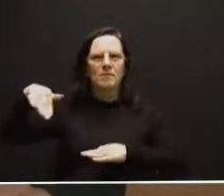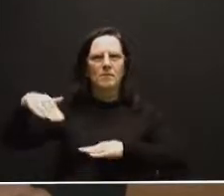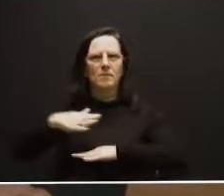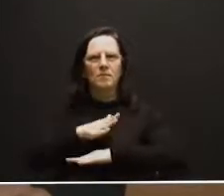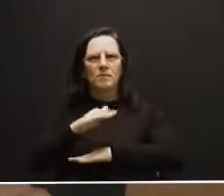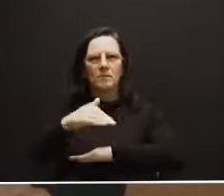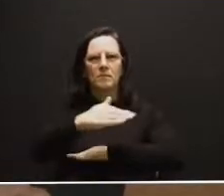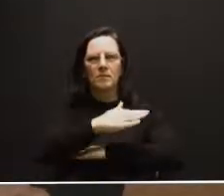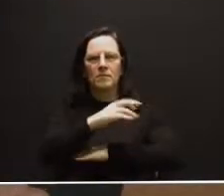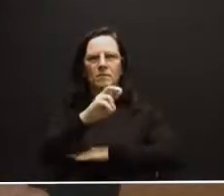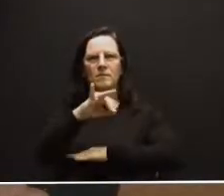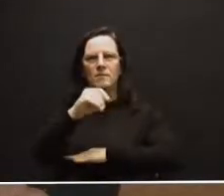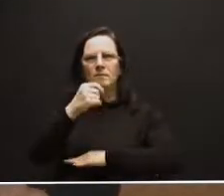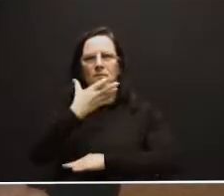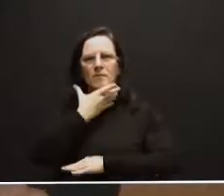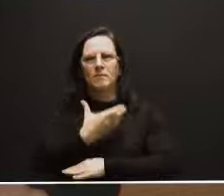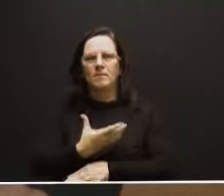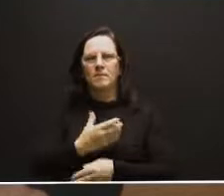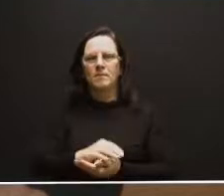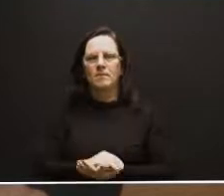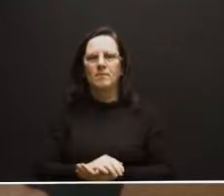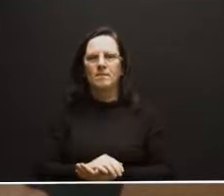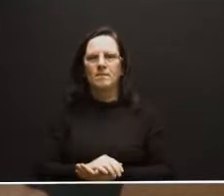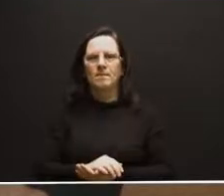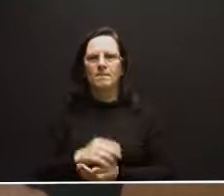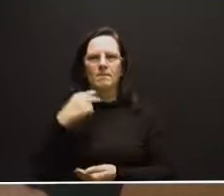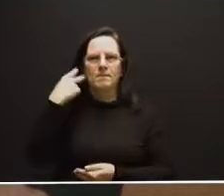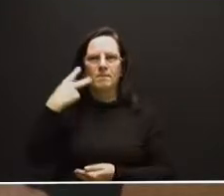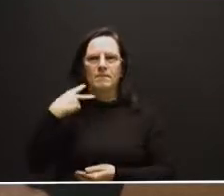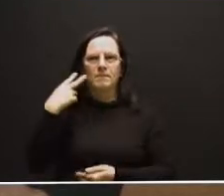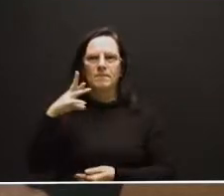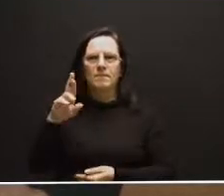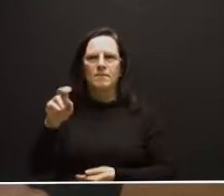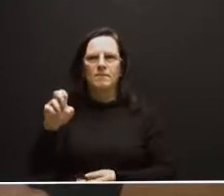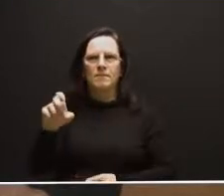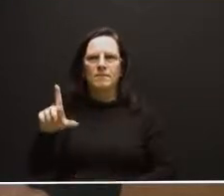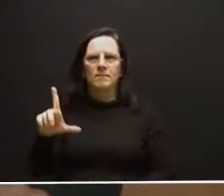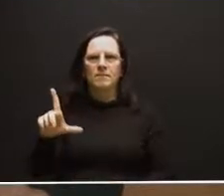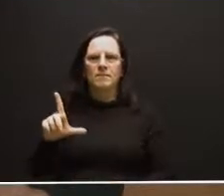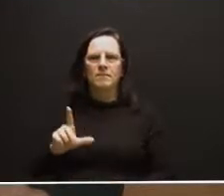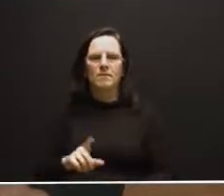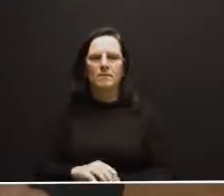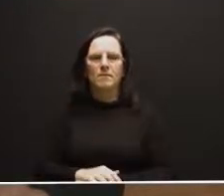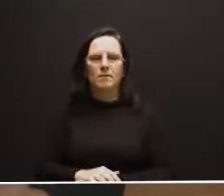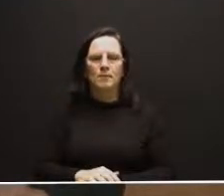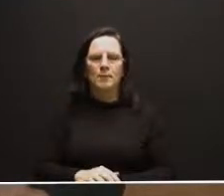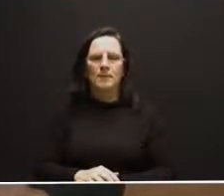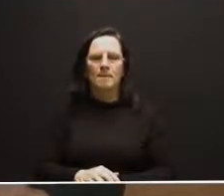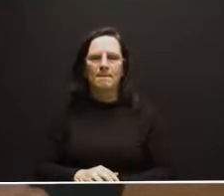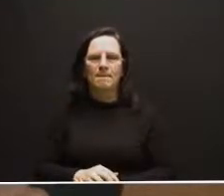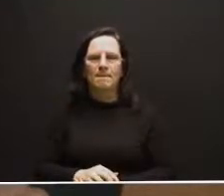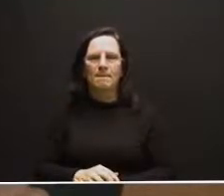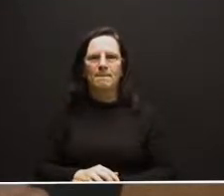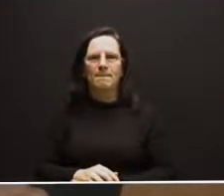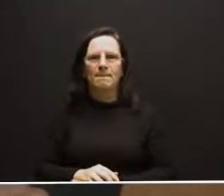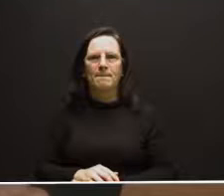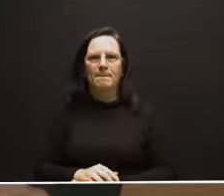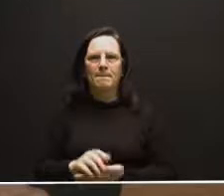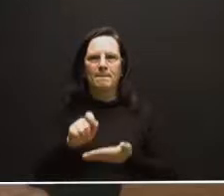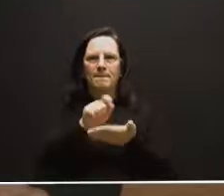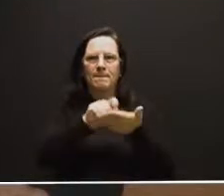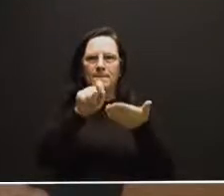dois na vila natal encaminhasse o vereador rafael de souza vilar notificará as